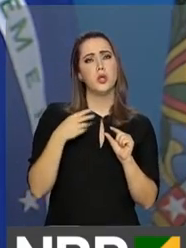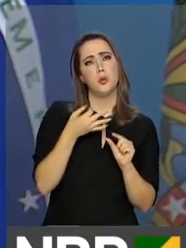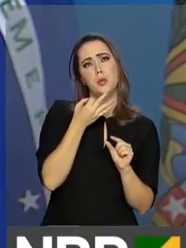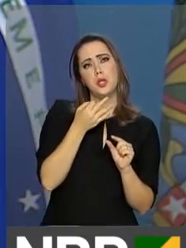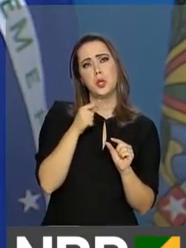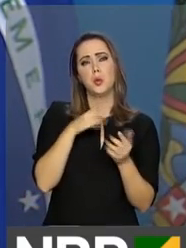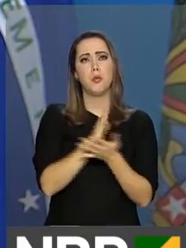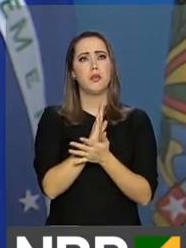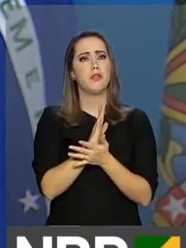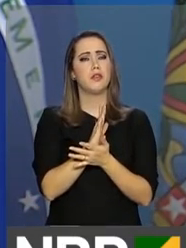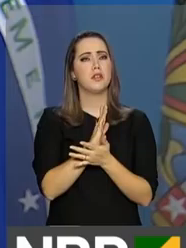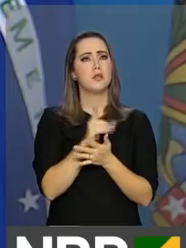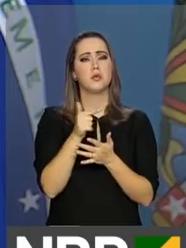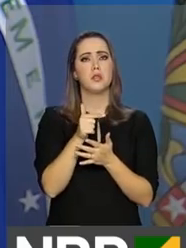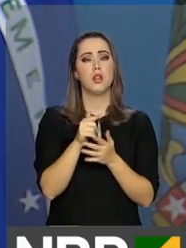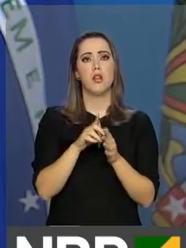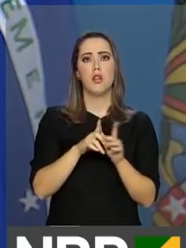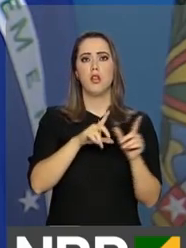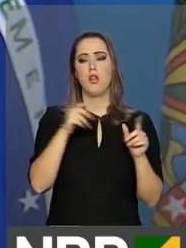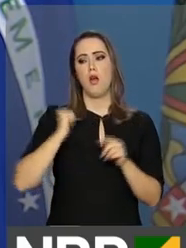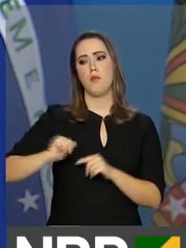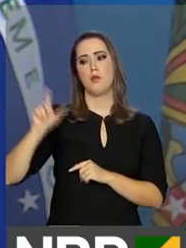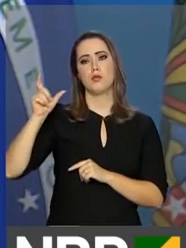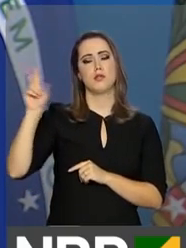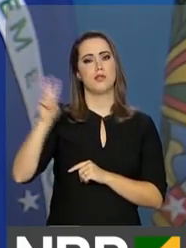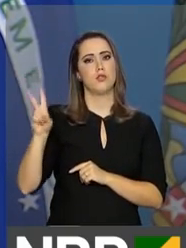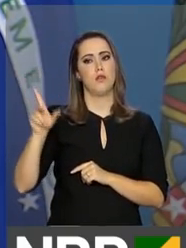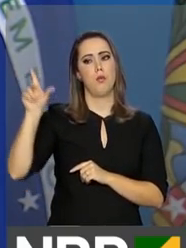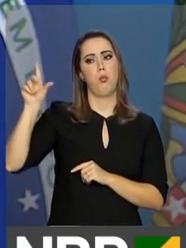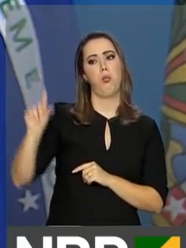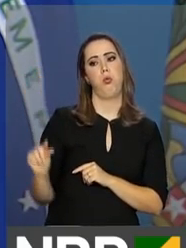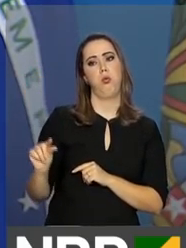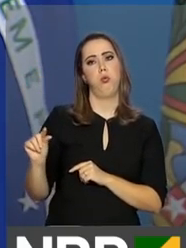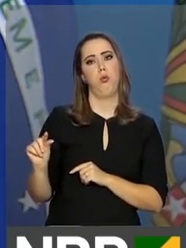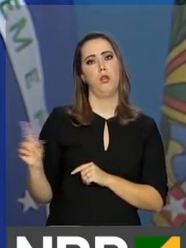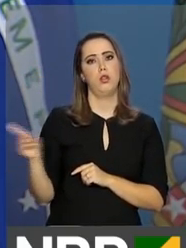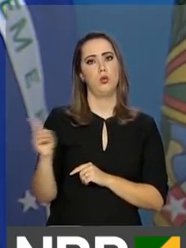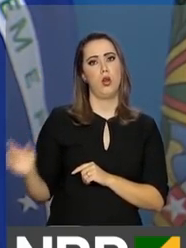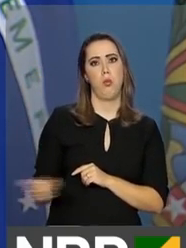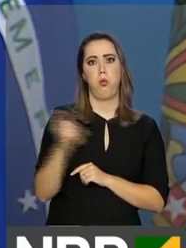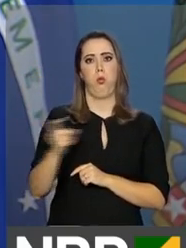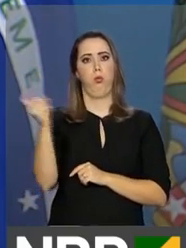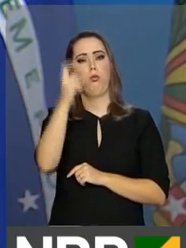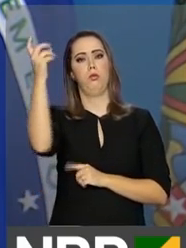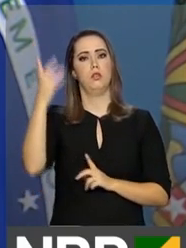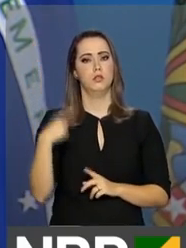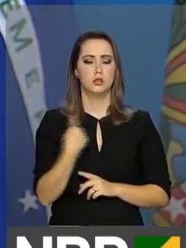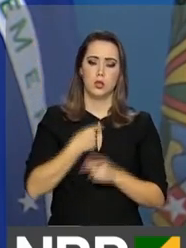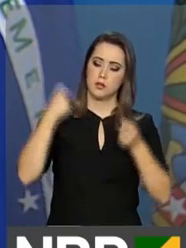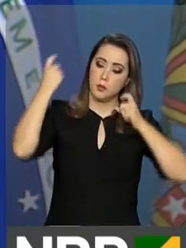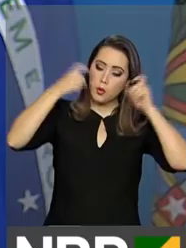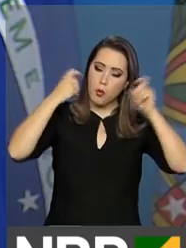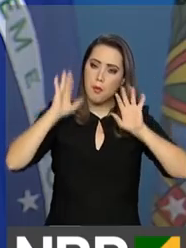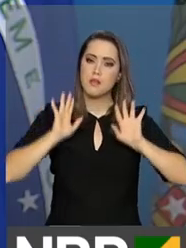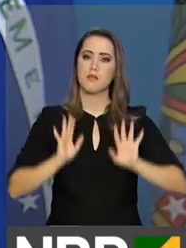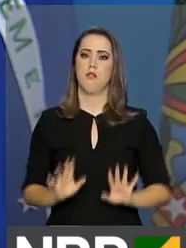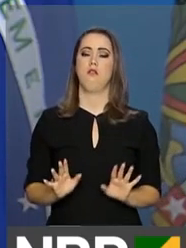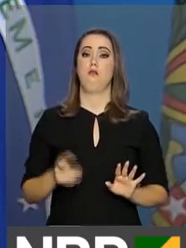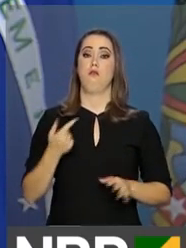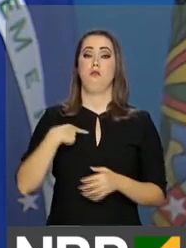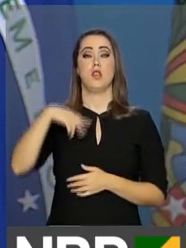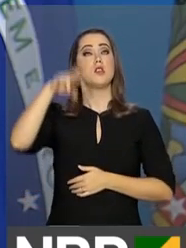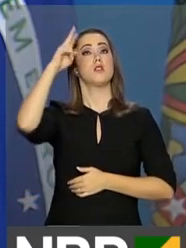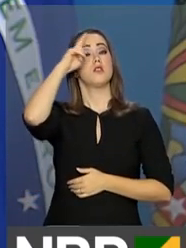não vai ser aprovada, a Bolsa cai. E o dólar sobe, não é, Meirelles? Esta é a preocupação que nós temos. Eu me